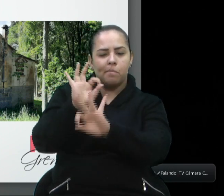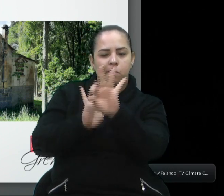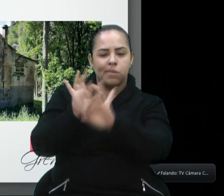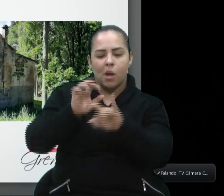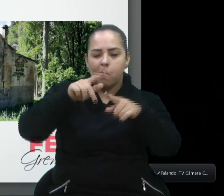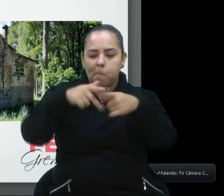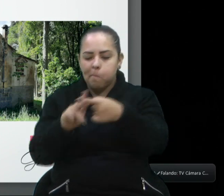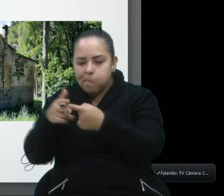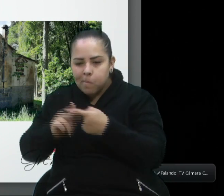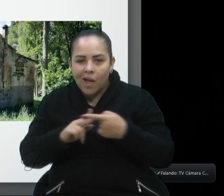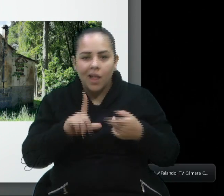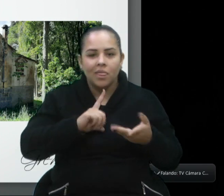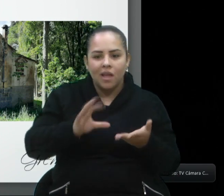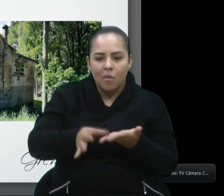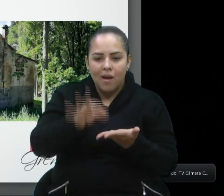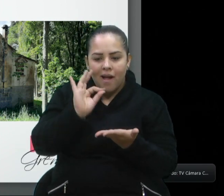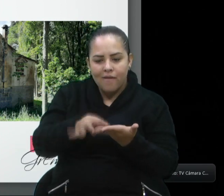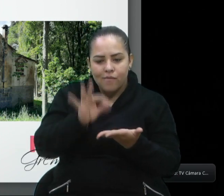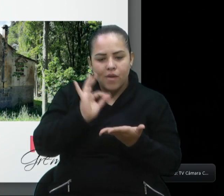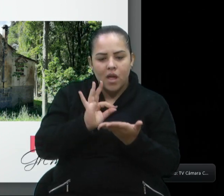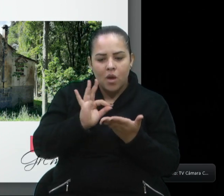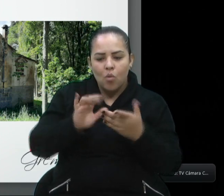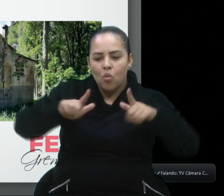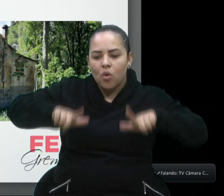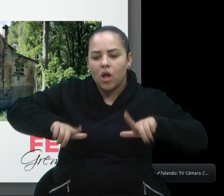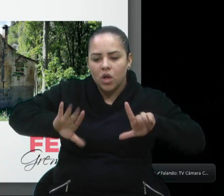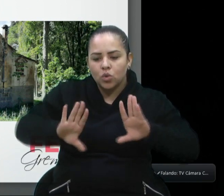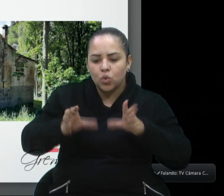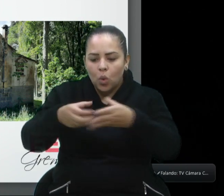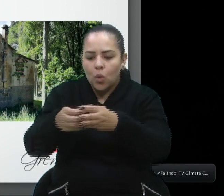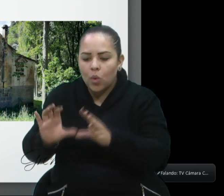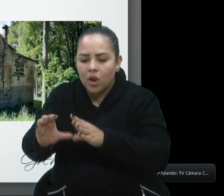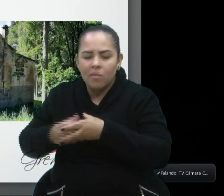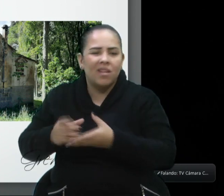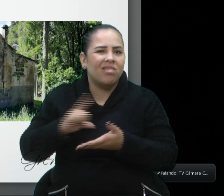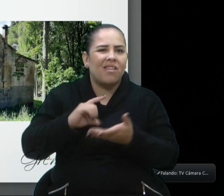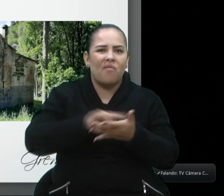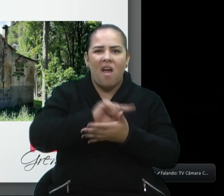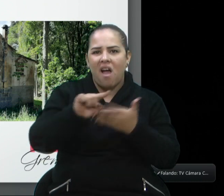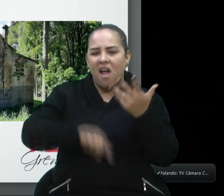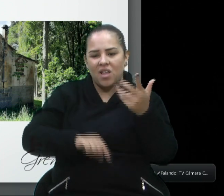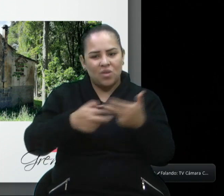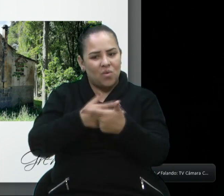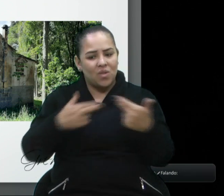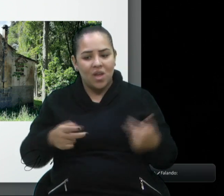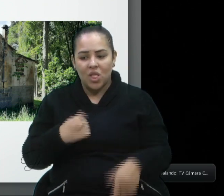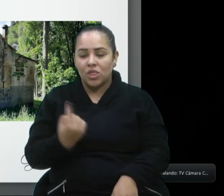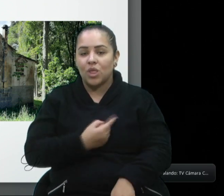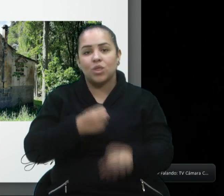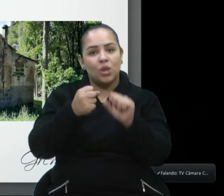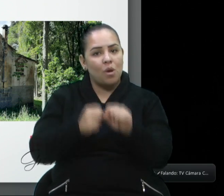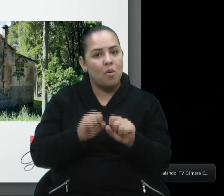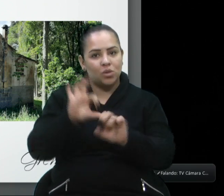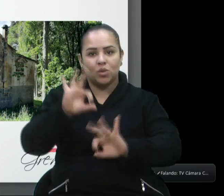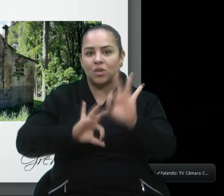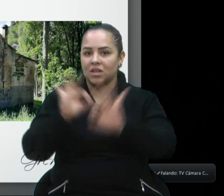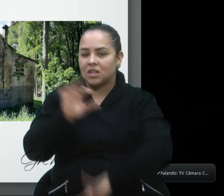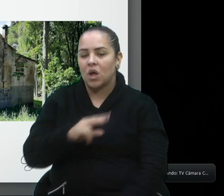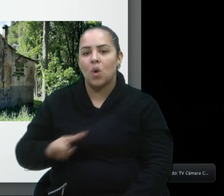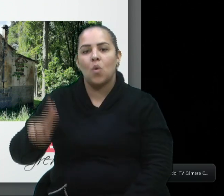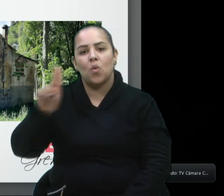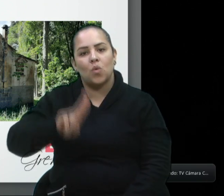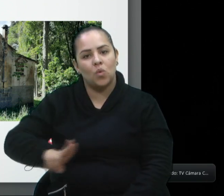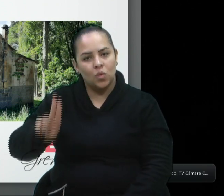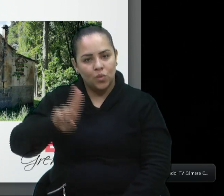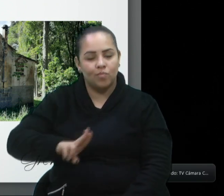de um café ou de um ponto de turistas, enfim, né, tem tantas possibilidades que a gente pode utilizar